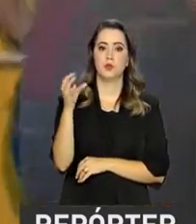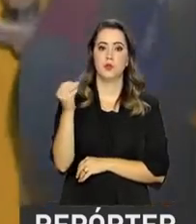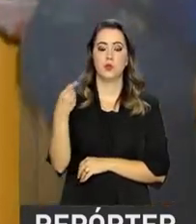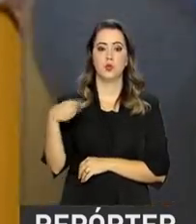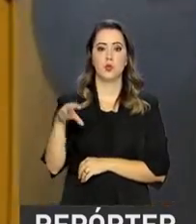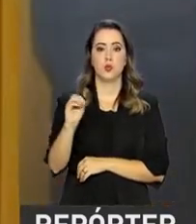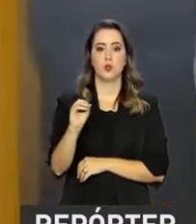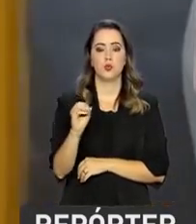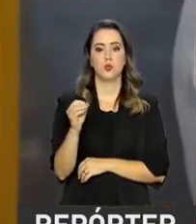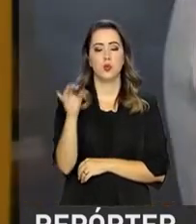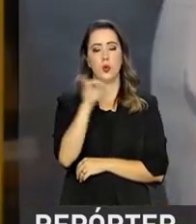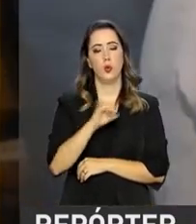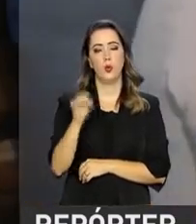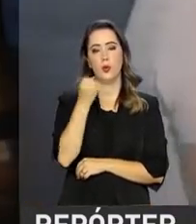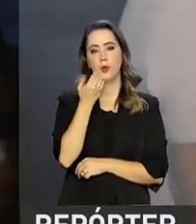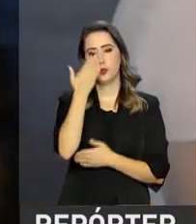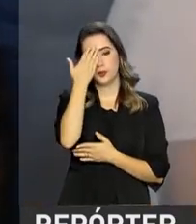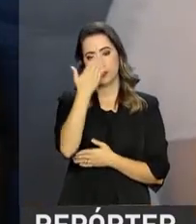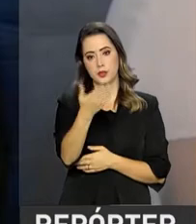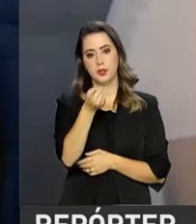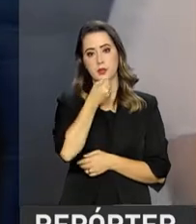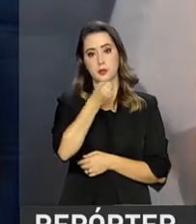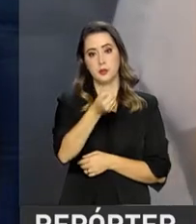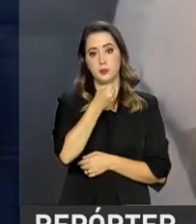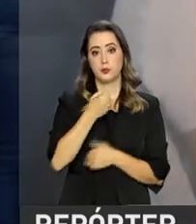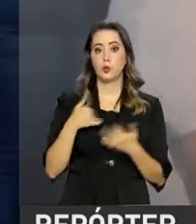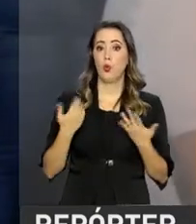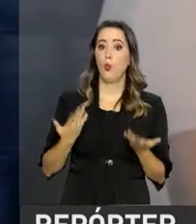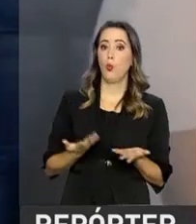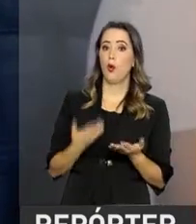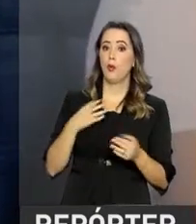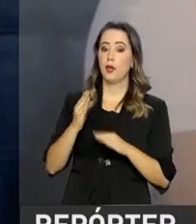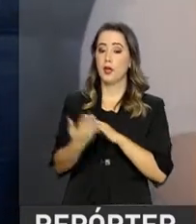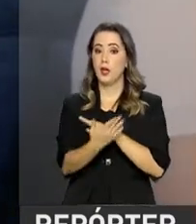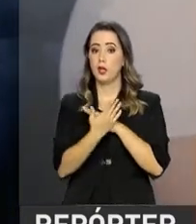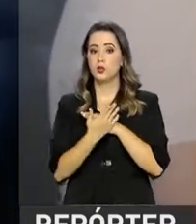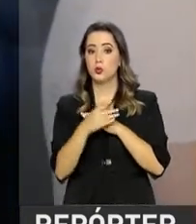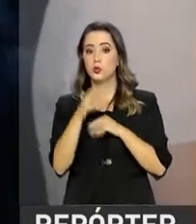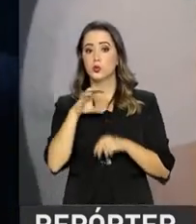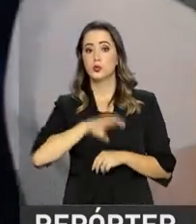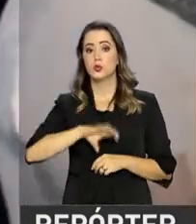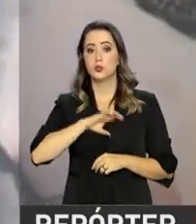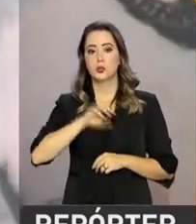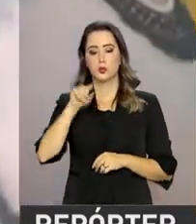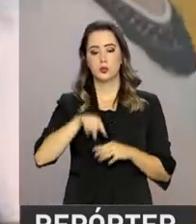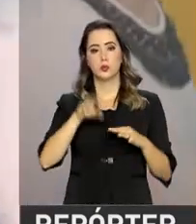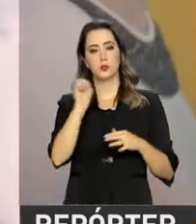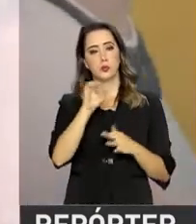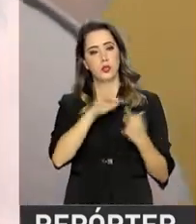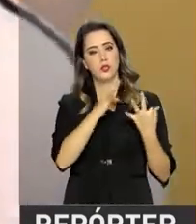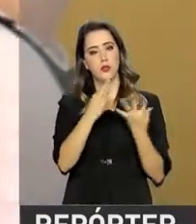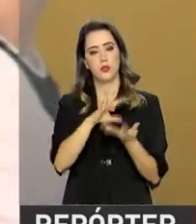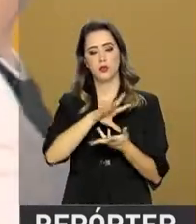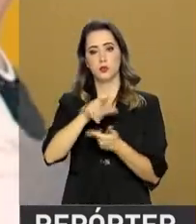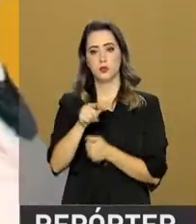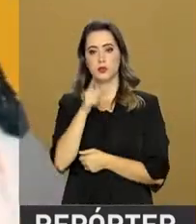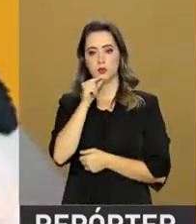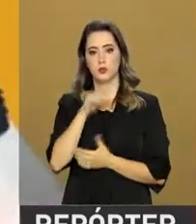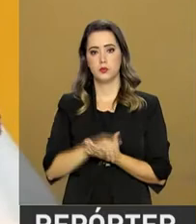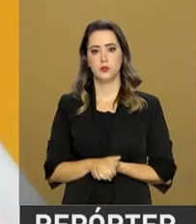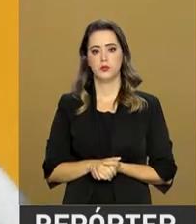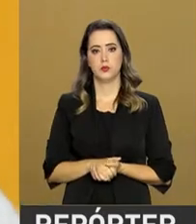fernandes olá ministro muito obrigado pela entrevista qual é a contribuição de portugal para o 8º fórum mundial da água ao